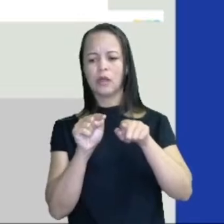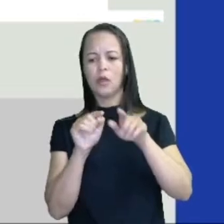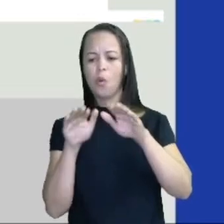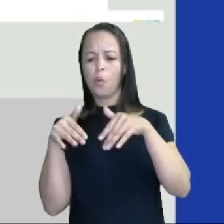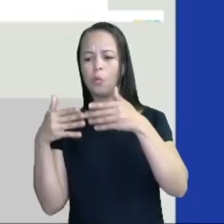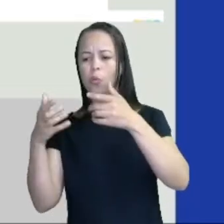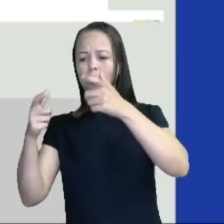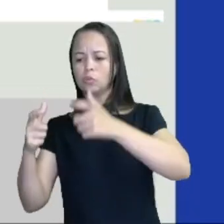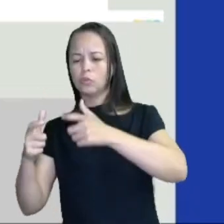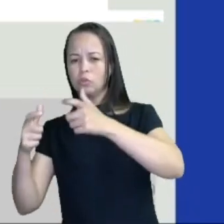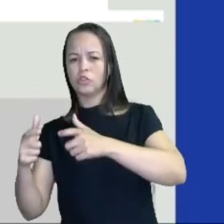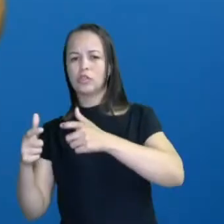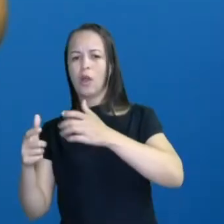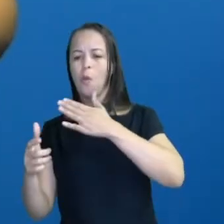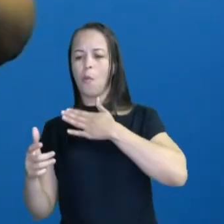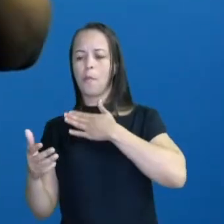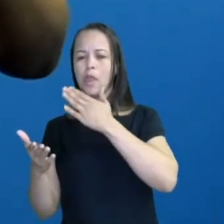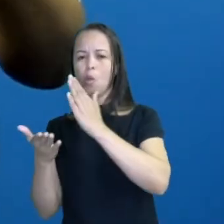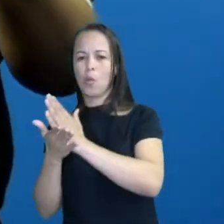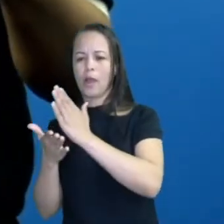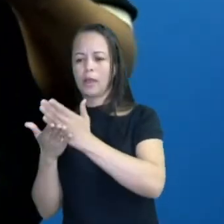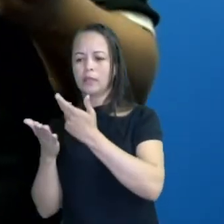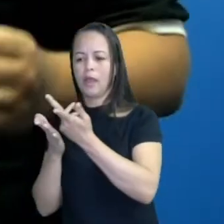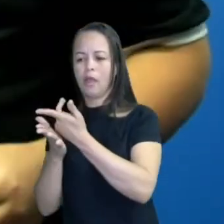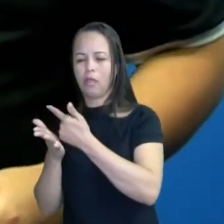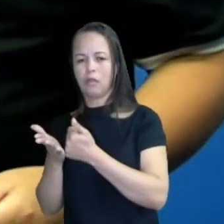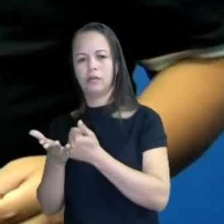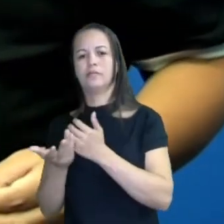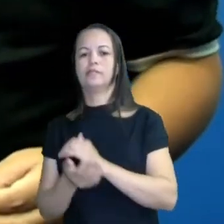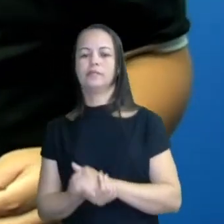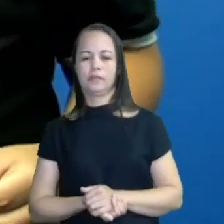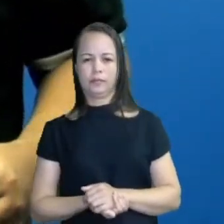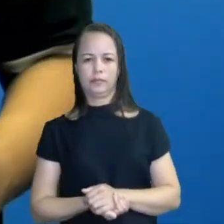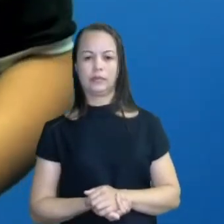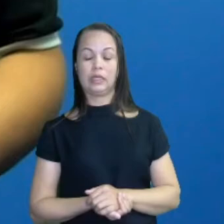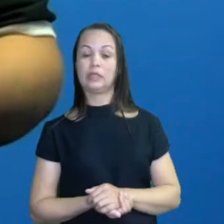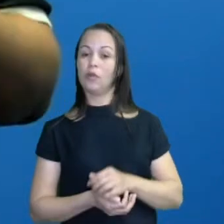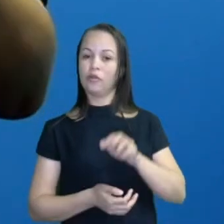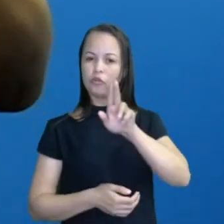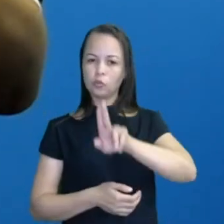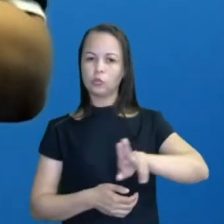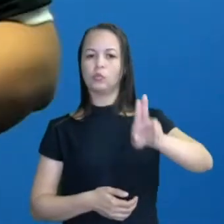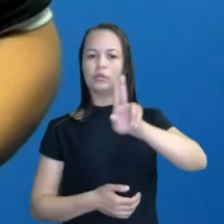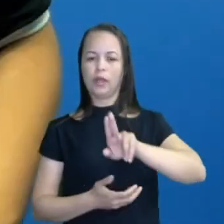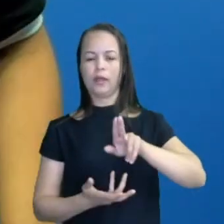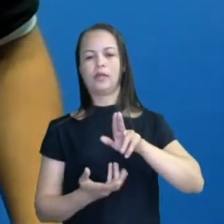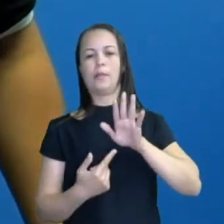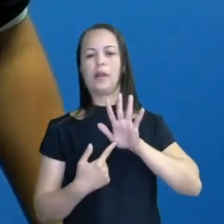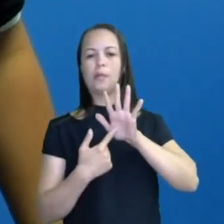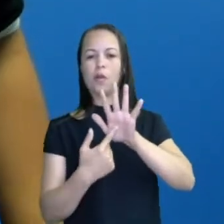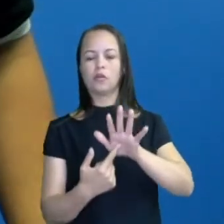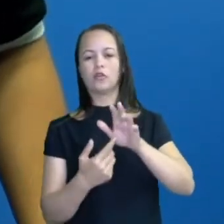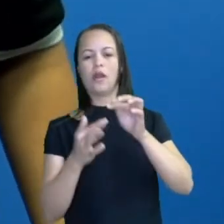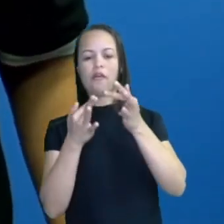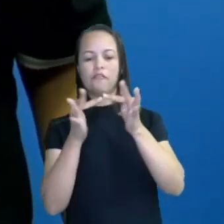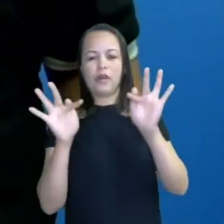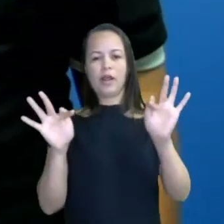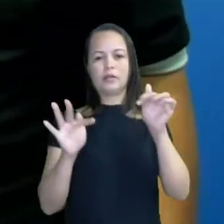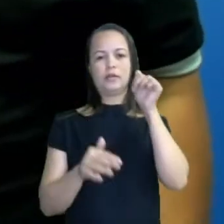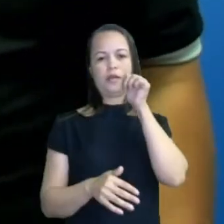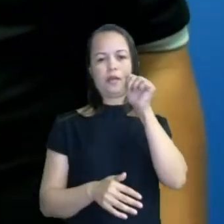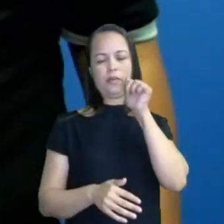desenho? Ou seja, ela foi utilizada para demonstrar a frase que Luísa ia